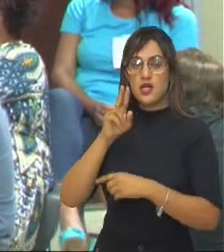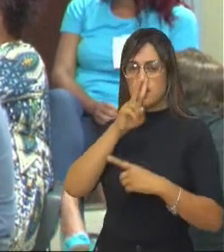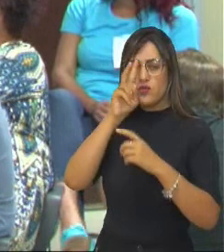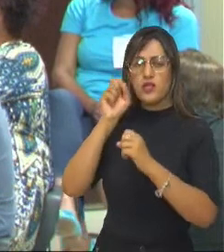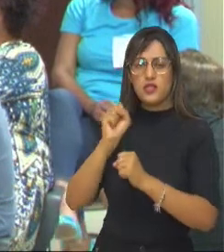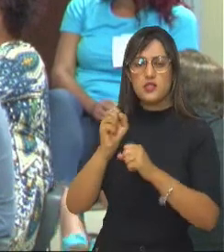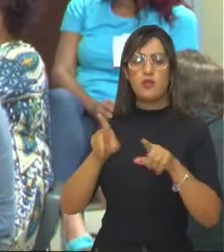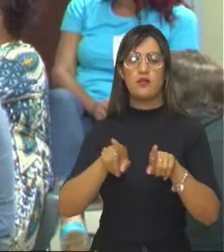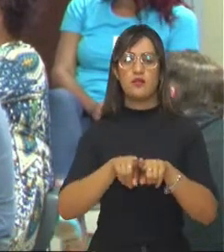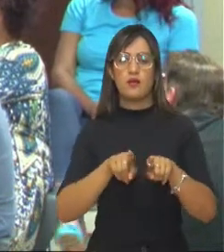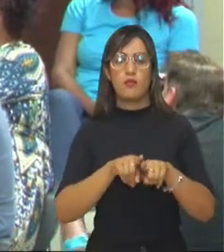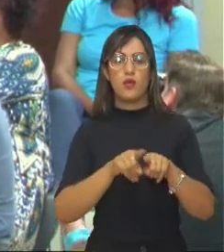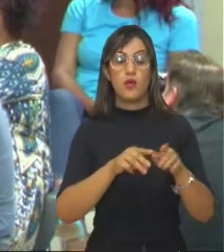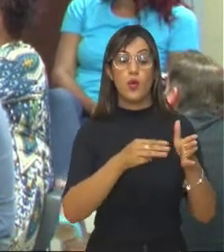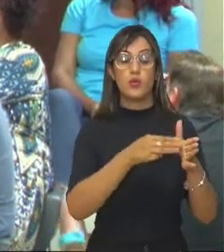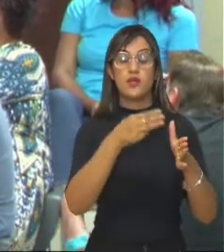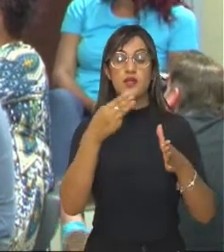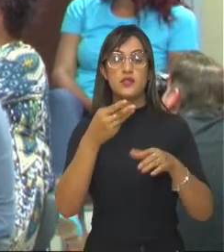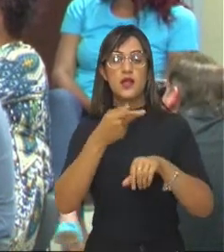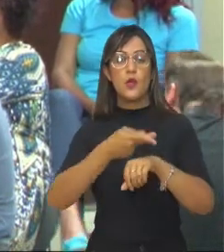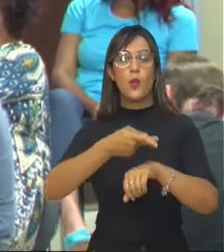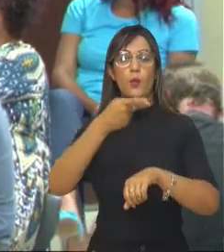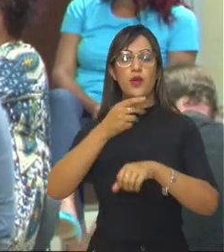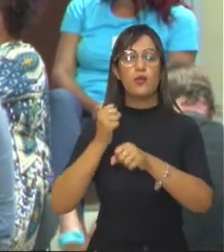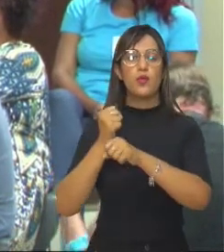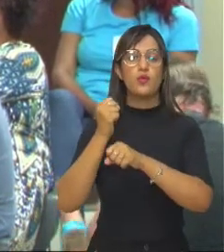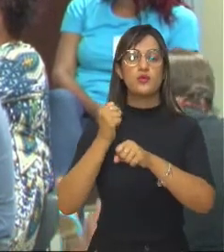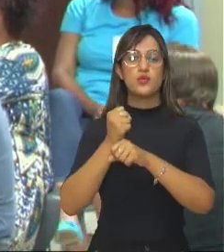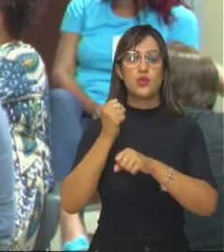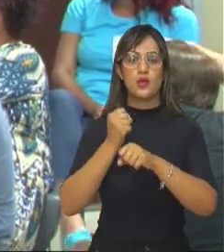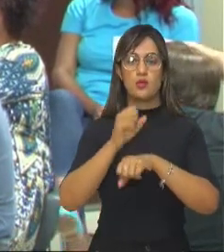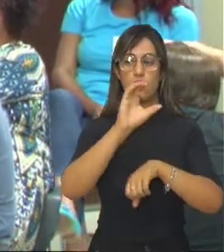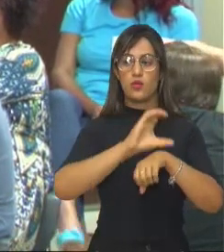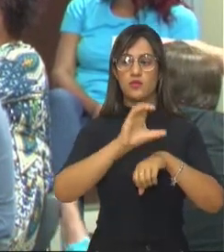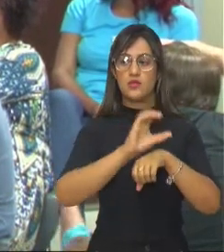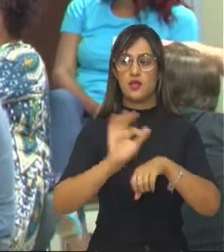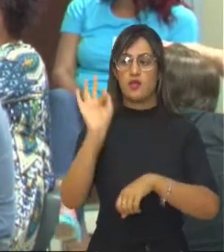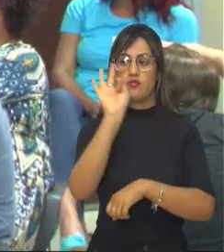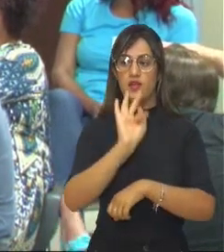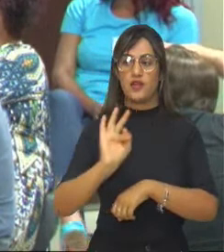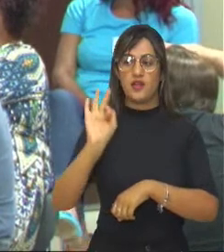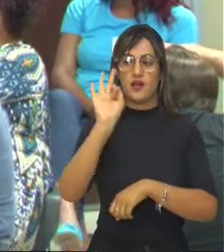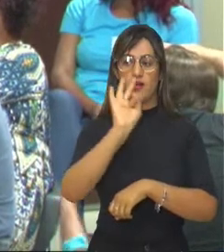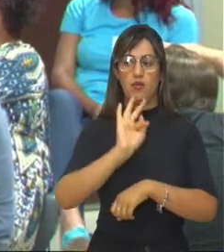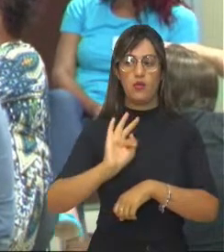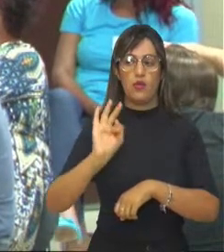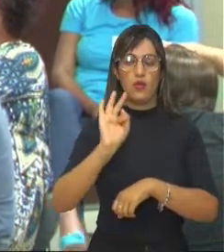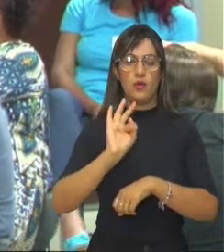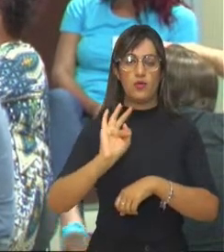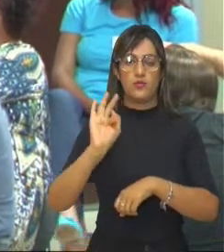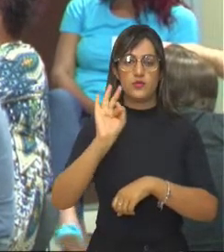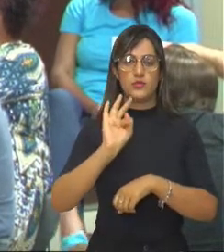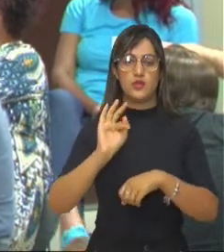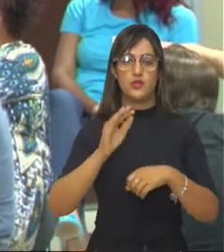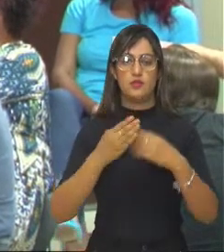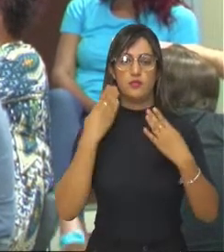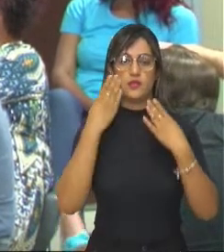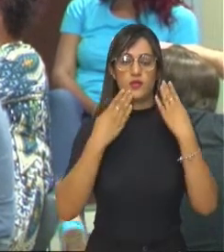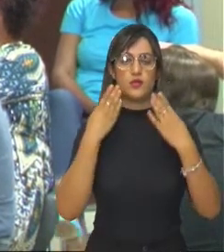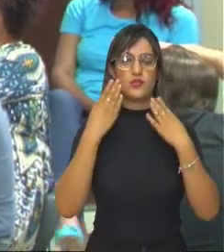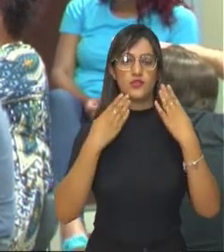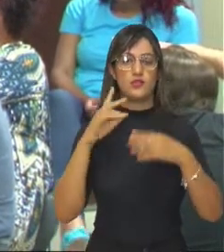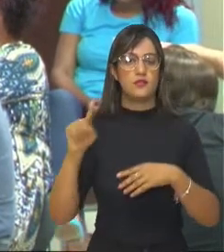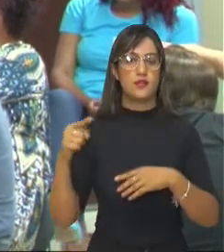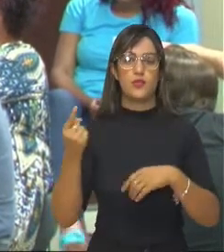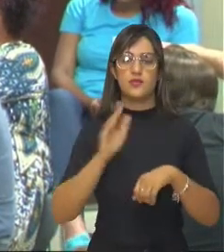o terceiro prêmio construído pelo Conselho Federal de Psicologia tem o nome de Prêmio João W. Nery. E